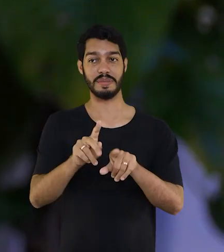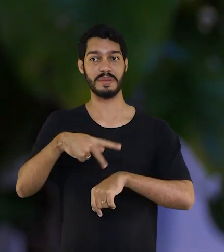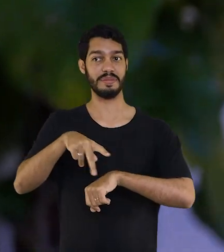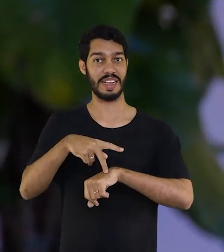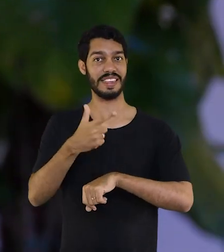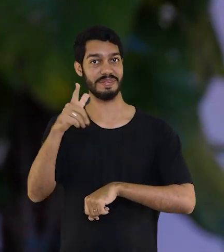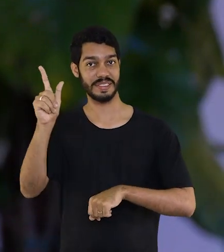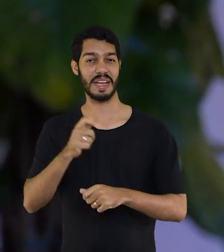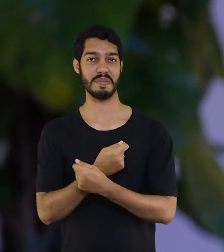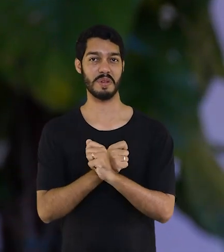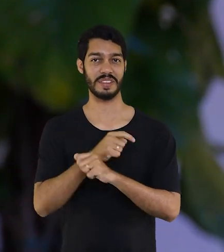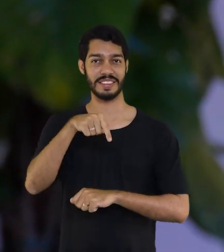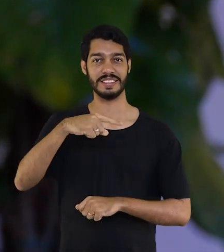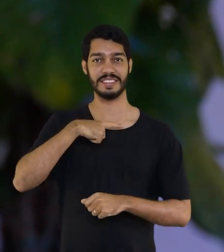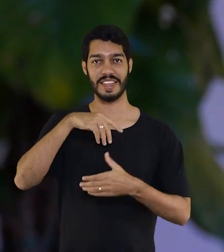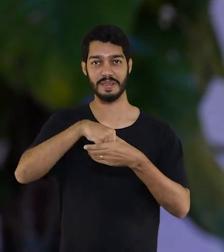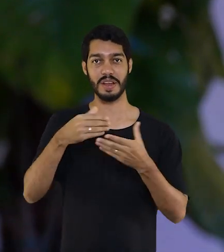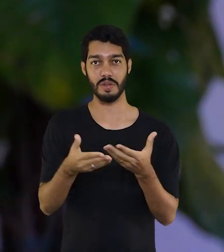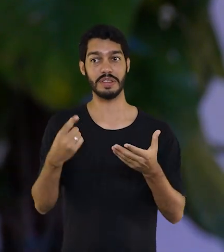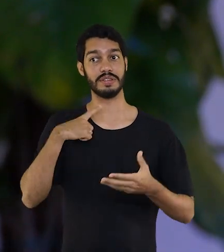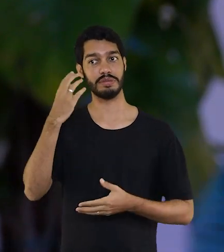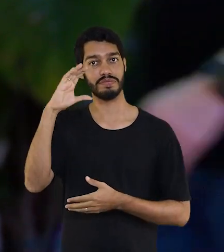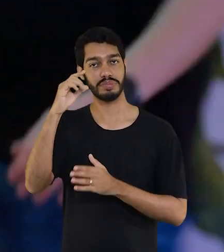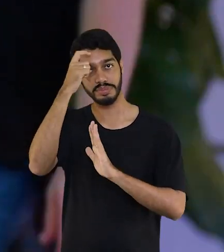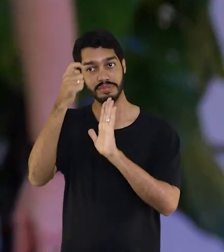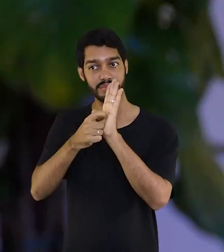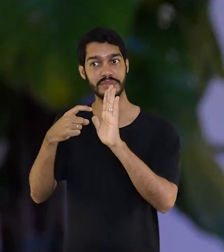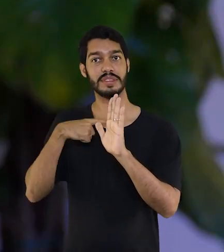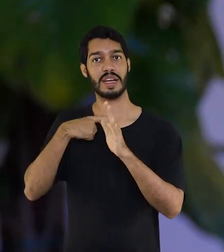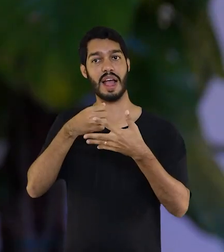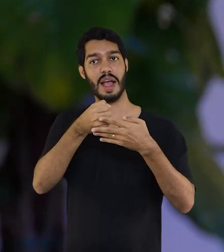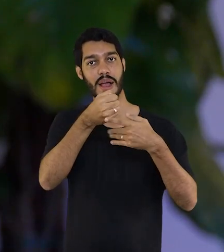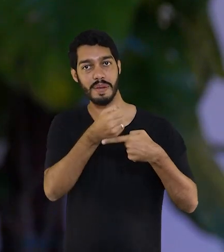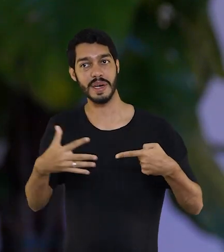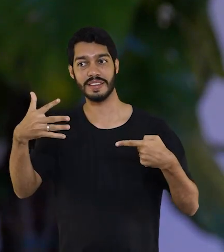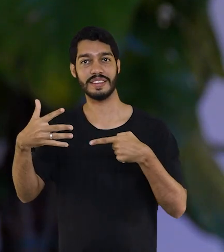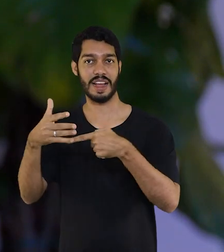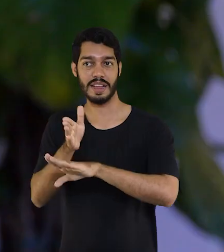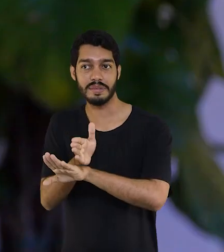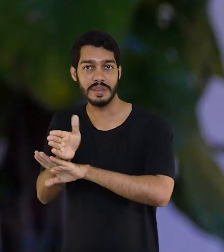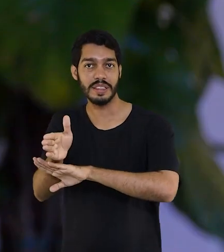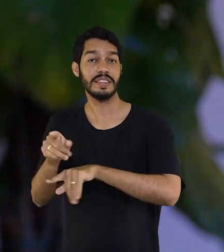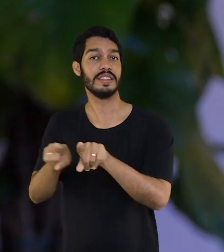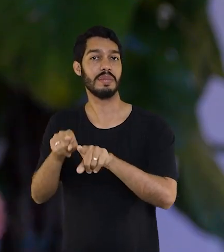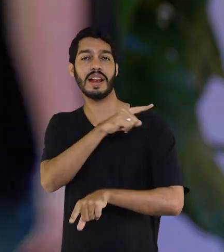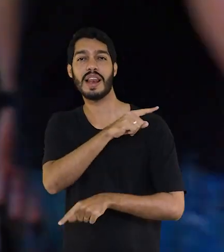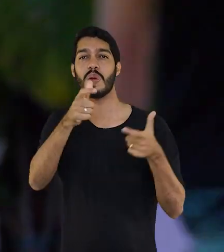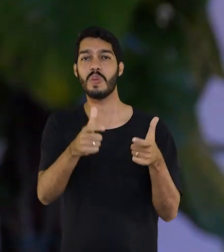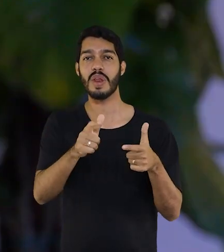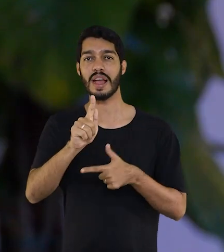exterior. A gente agora aqui na PUC está construindo um centro de inteligência artificial de pesquisa aplicado. A gente também está construindo um centro